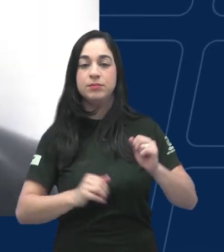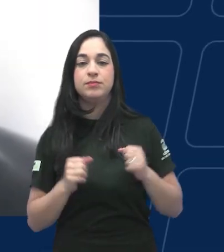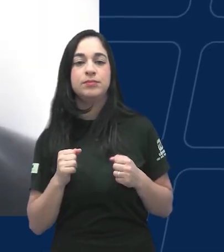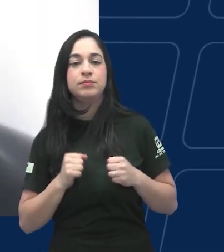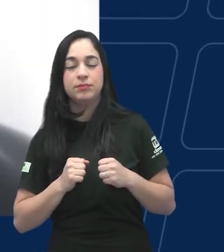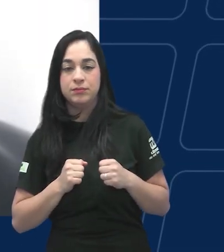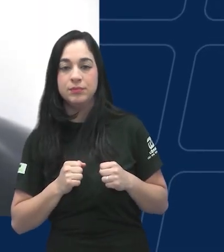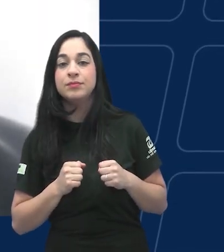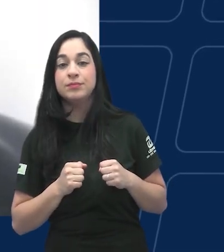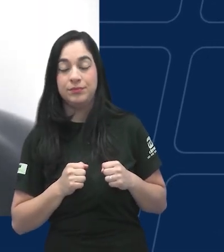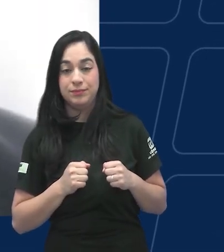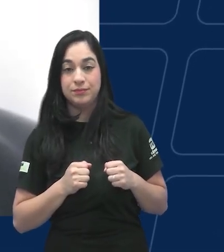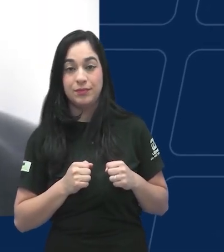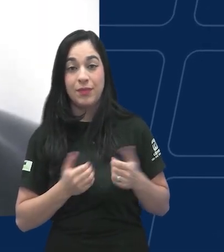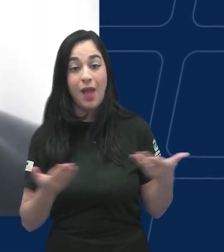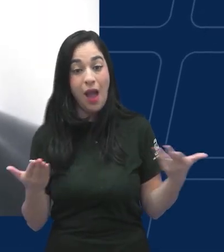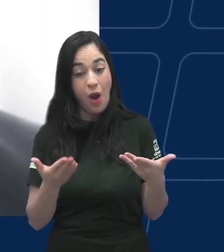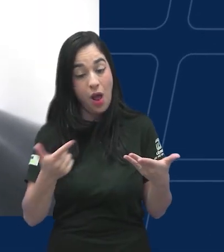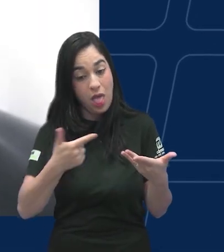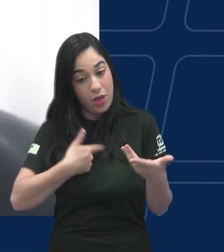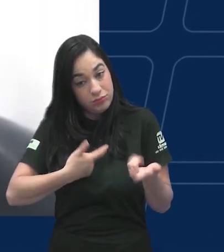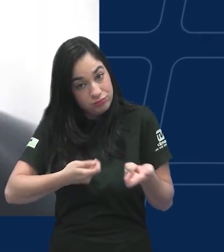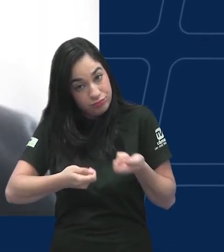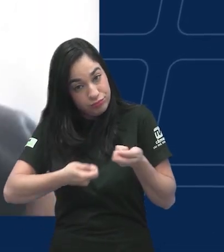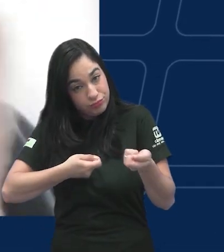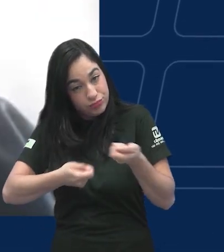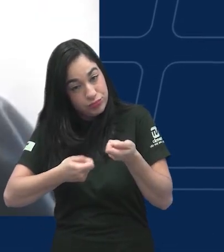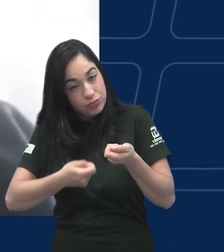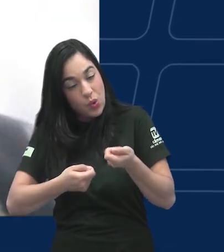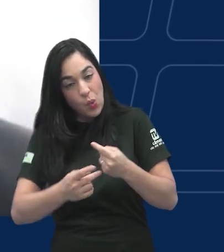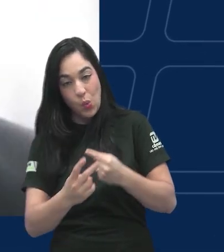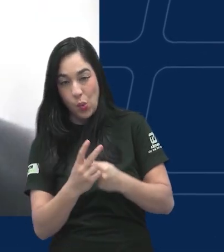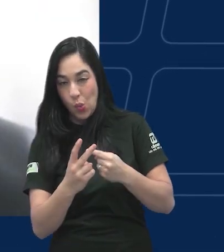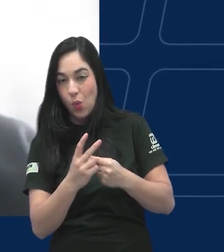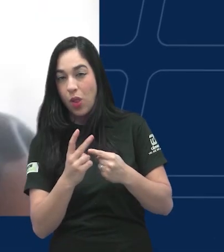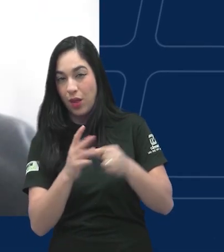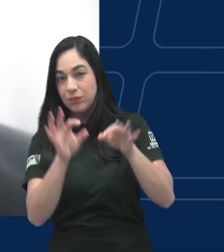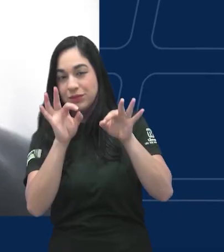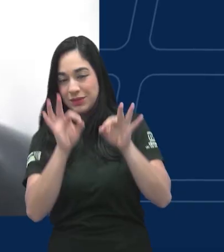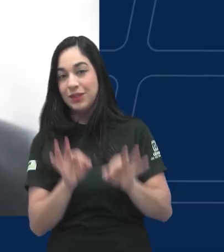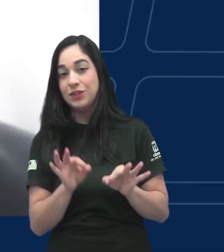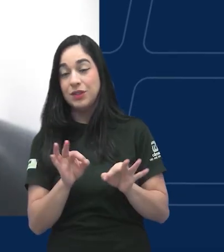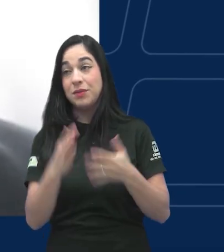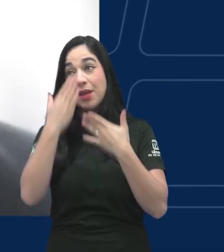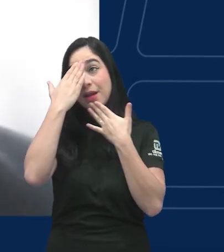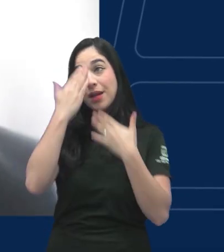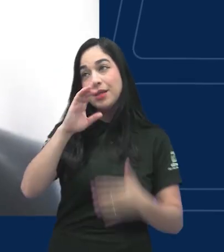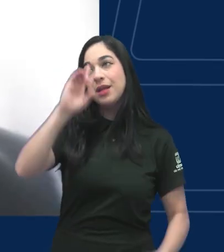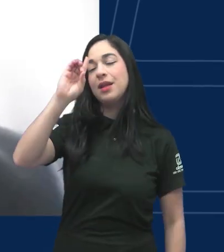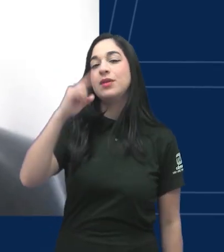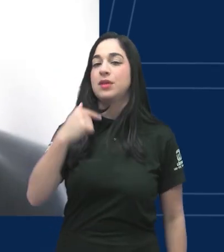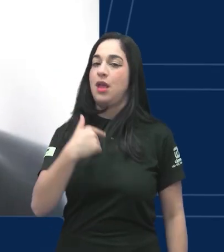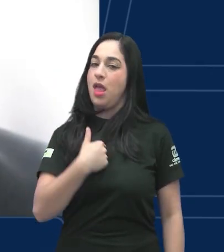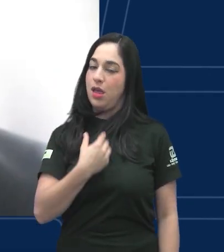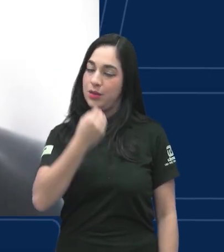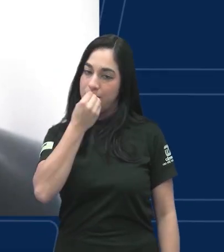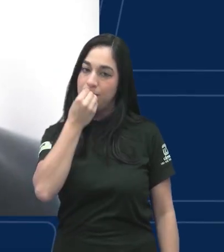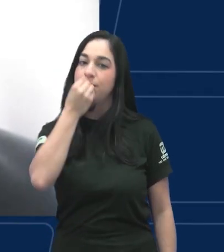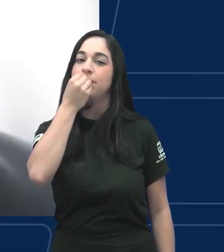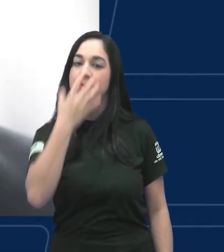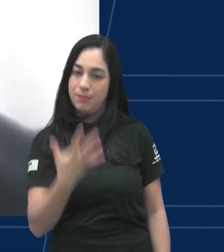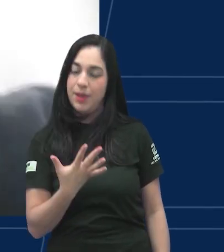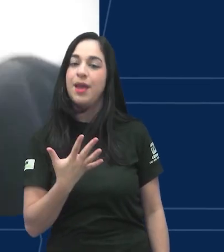Agora como diz, né, administrar, né, fazer as coisas certinho e tal. E graças a Deus estou